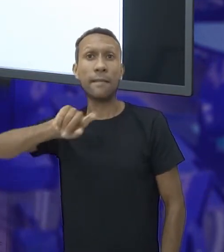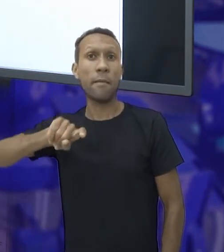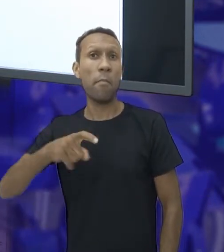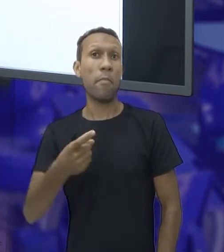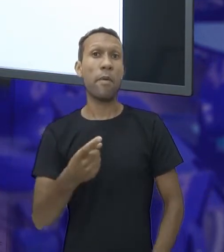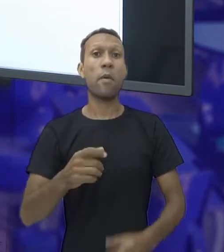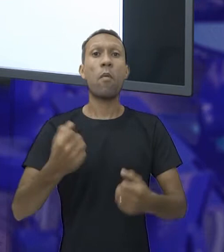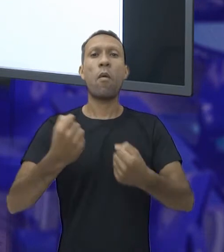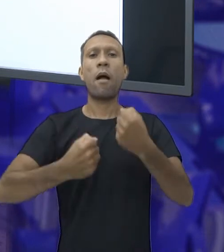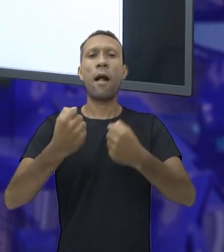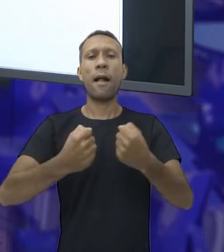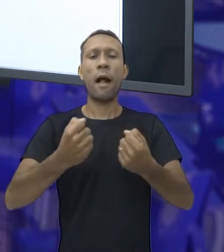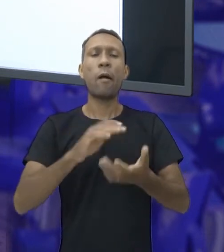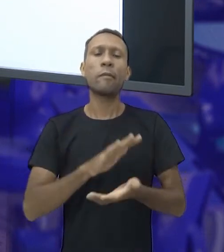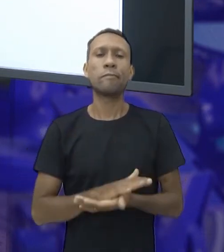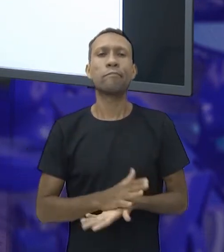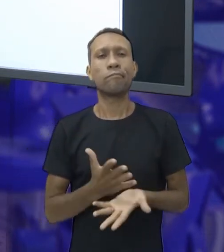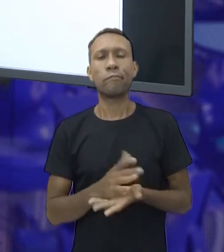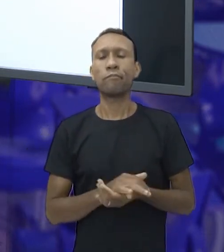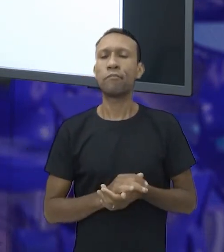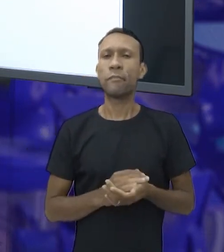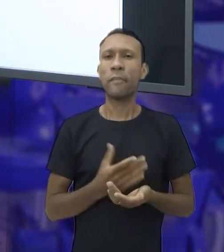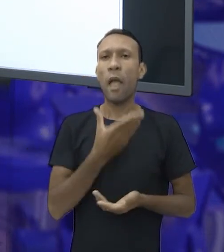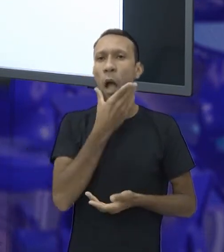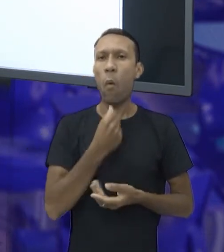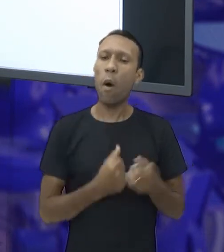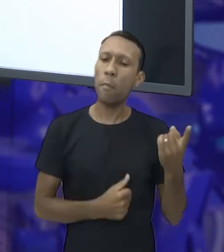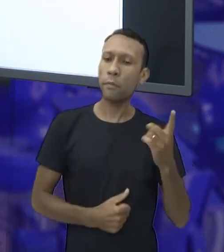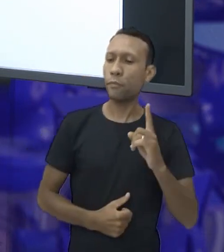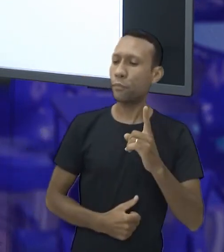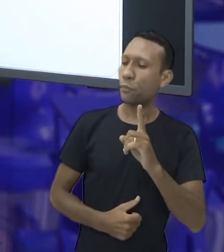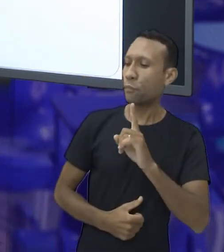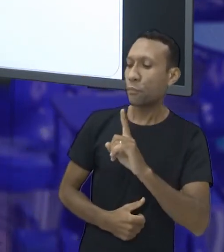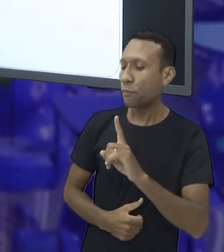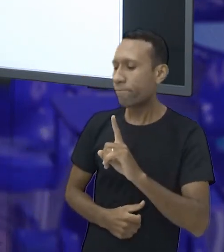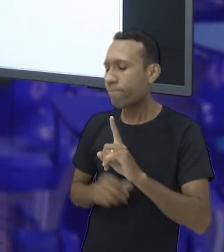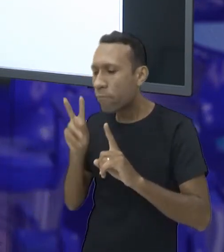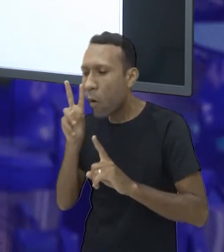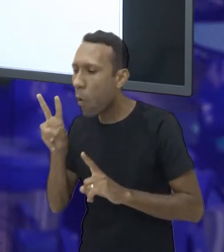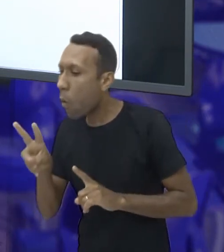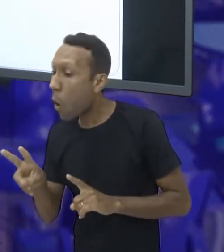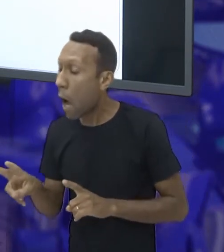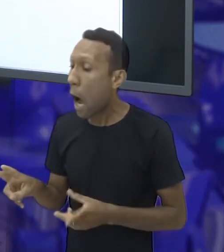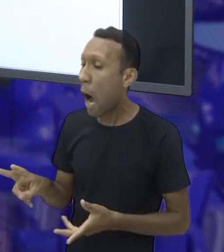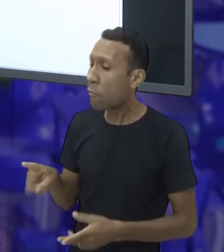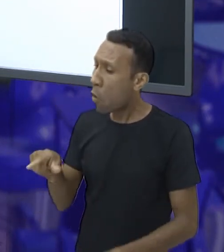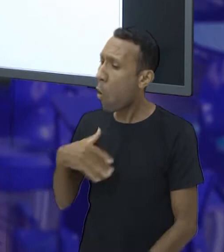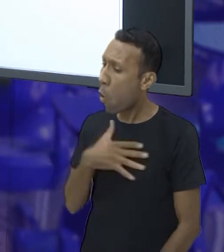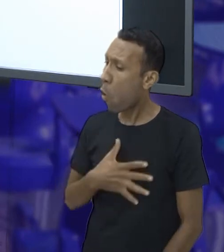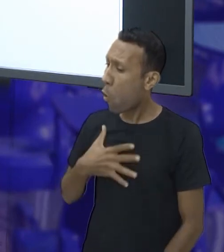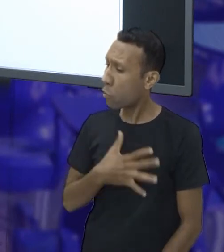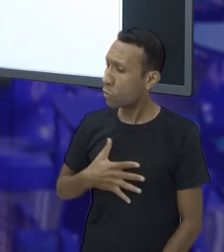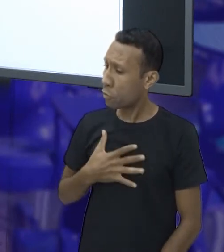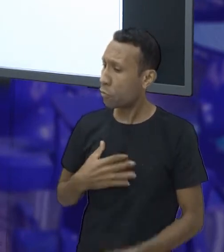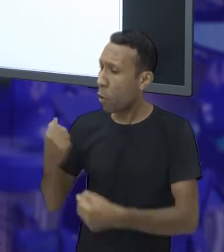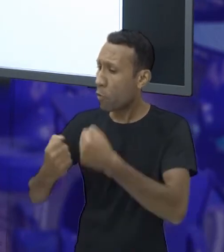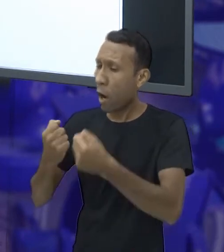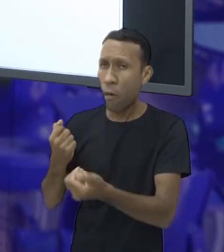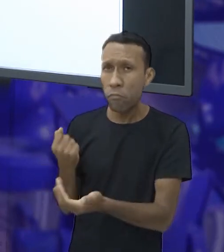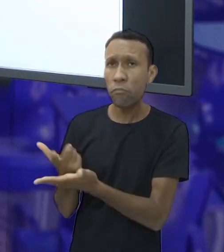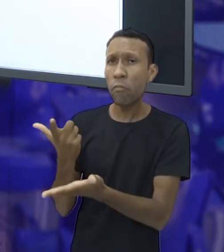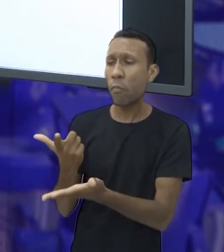o que que acontece? O camarada lá, o japonesinho, chegava, ele entrava no carro, olhava, dizia, eu gostei do carro, eu vou